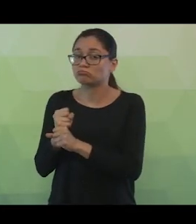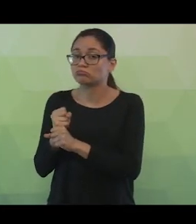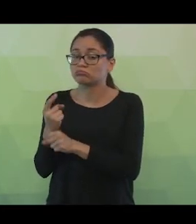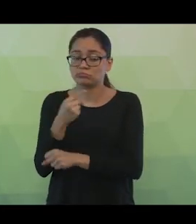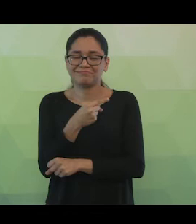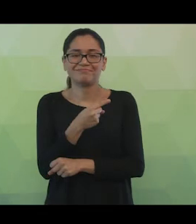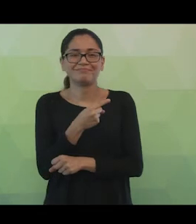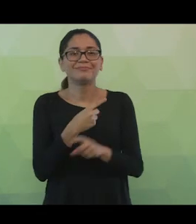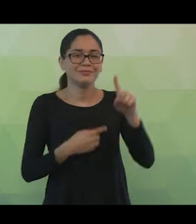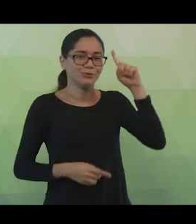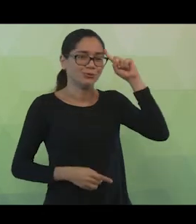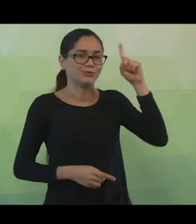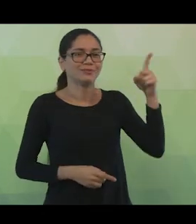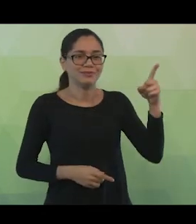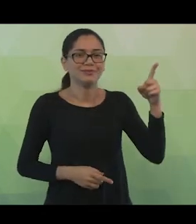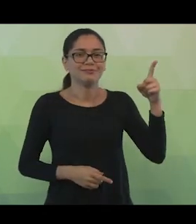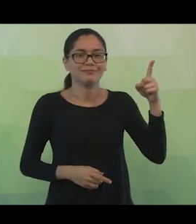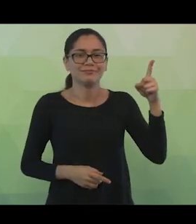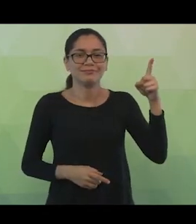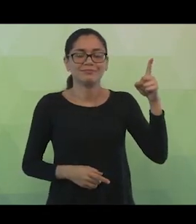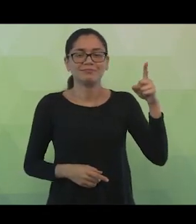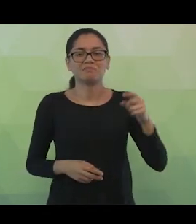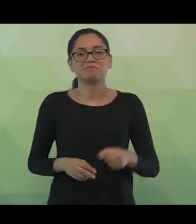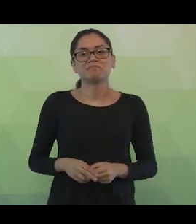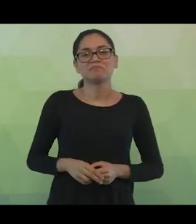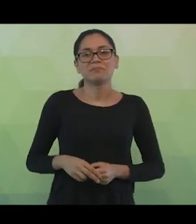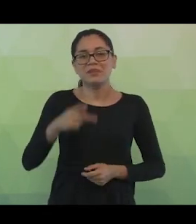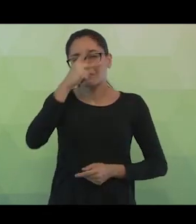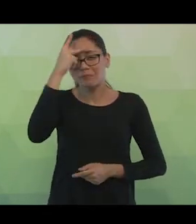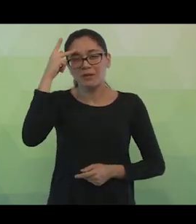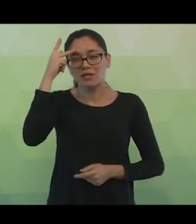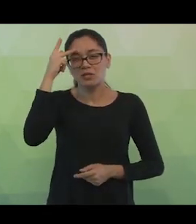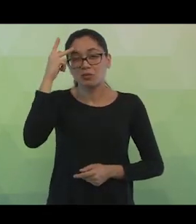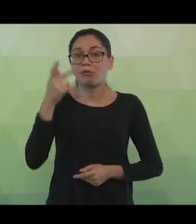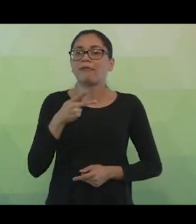base a quantidade de dias que o usuário nos informar.